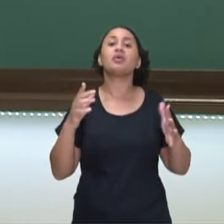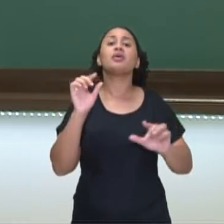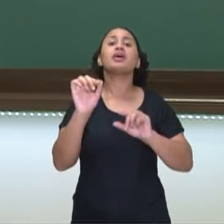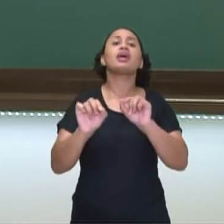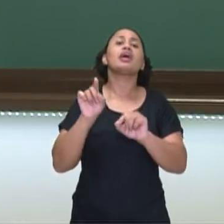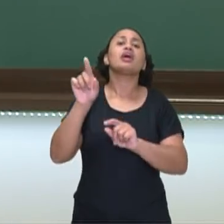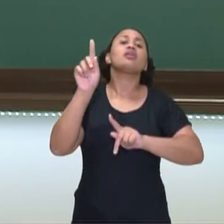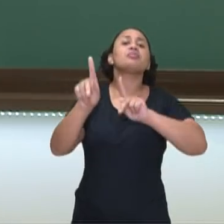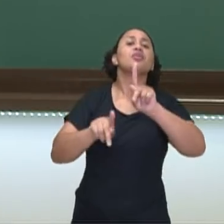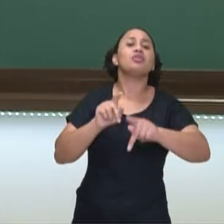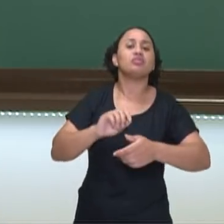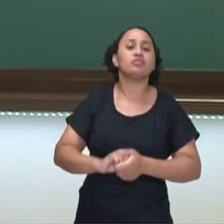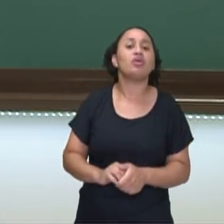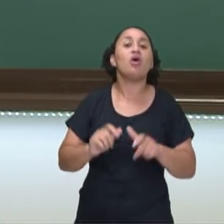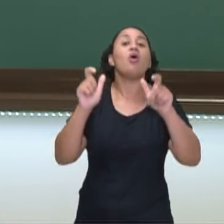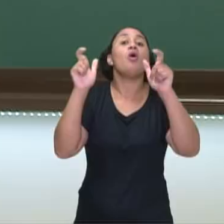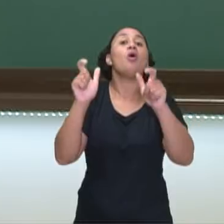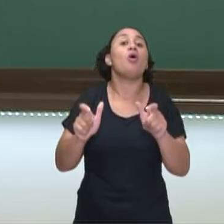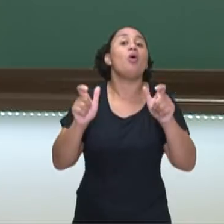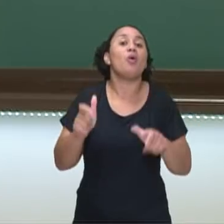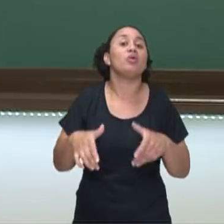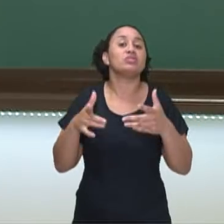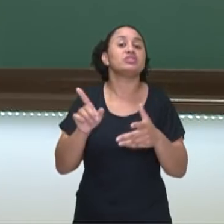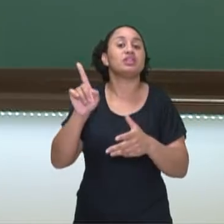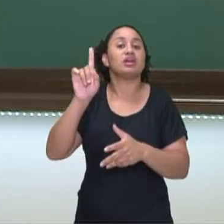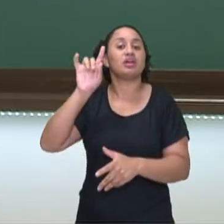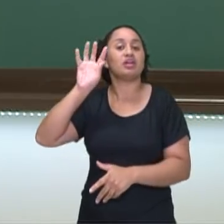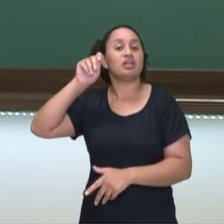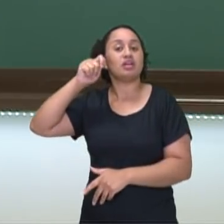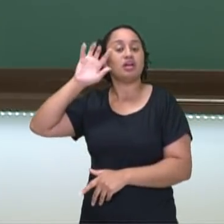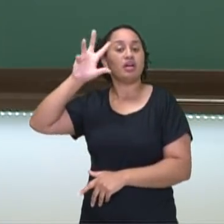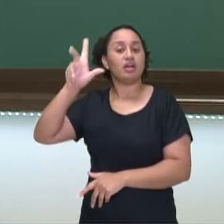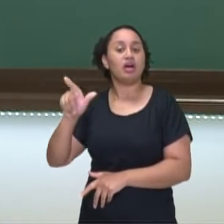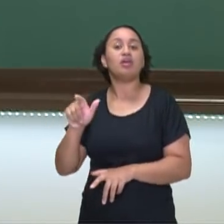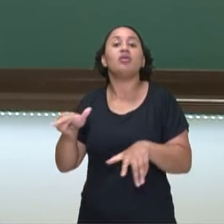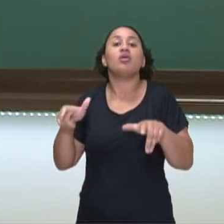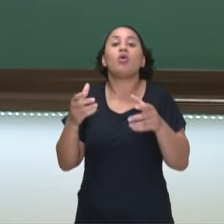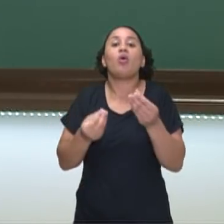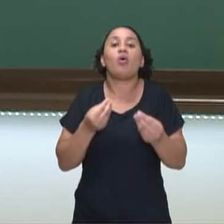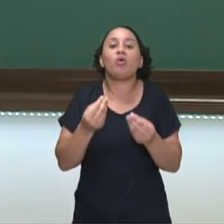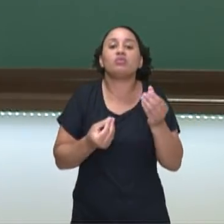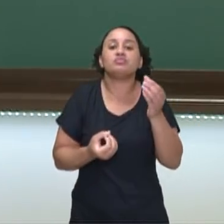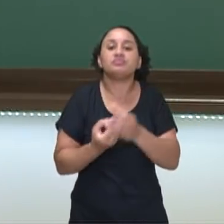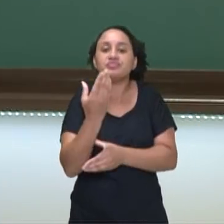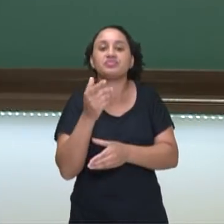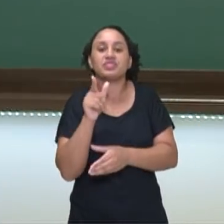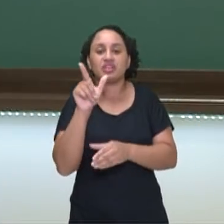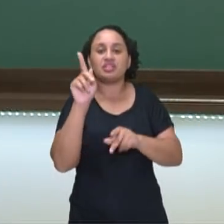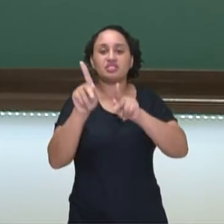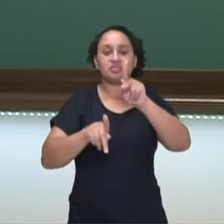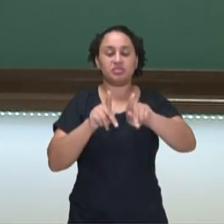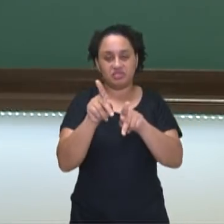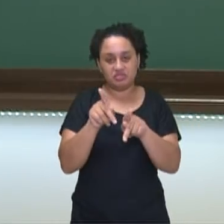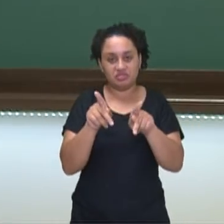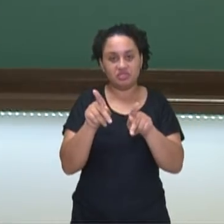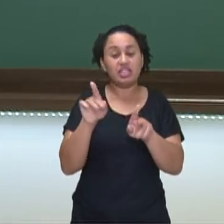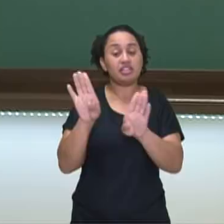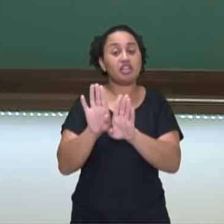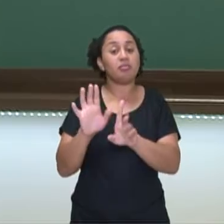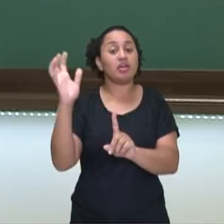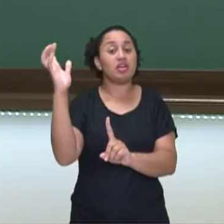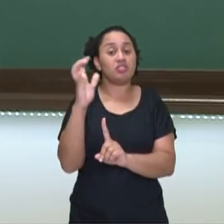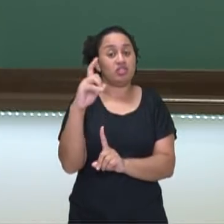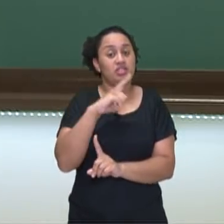este povo, onde se localizava este povo na África, como este povo se formou e um pouco da influência sobre o